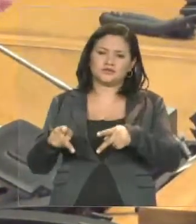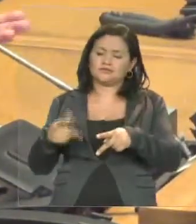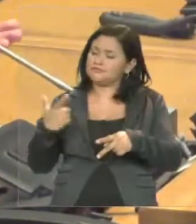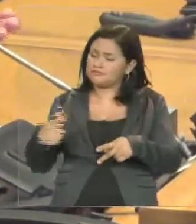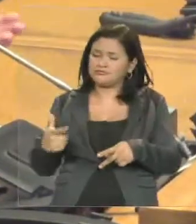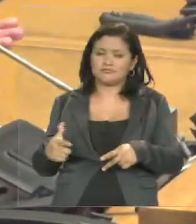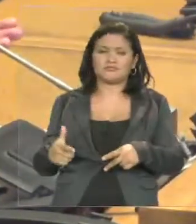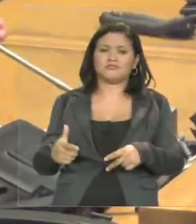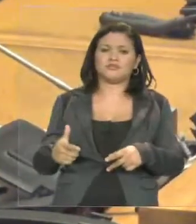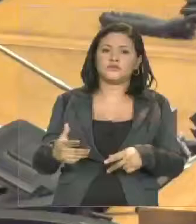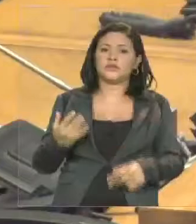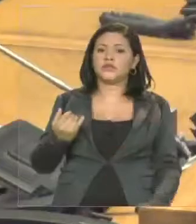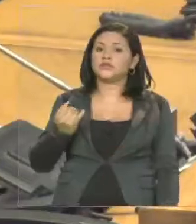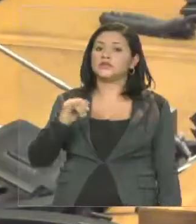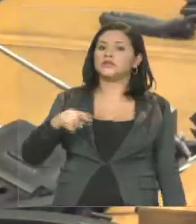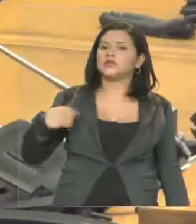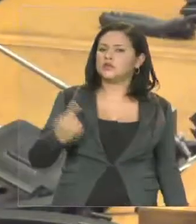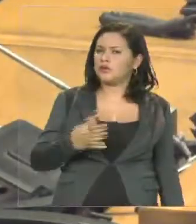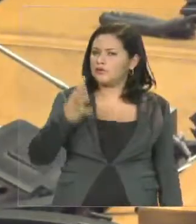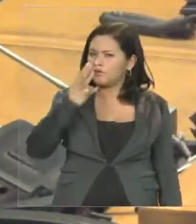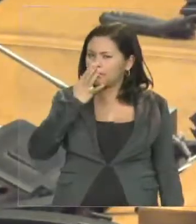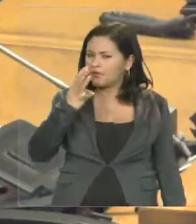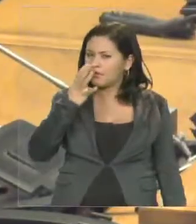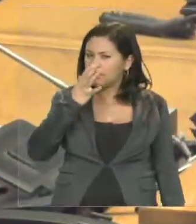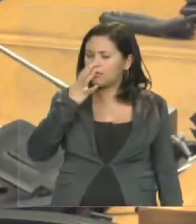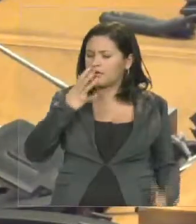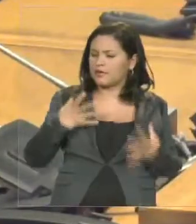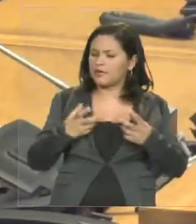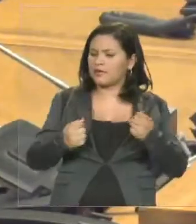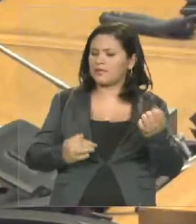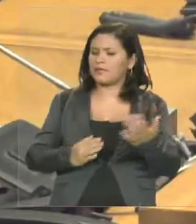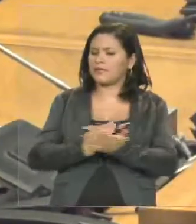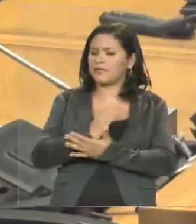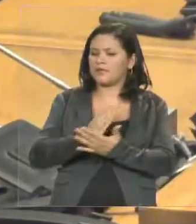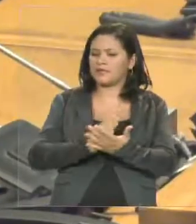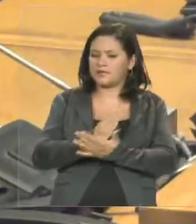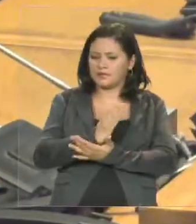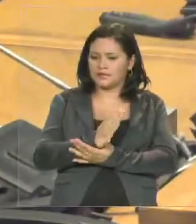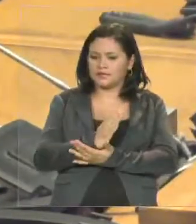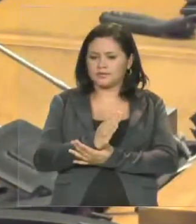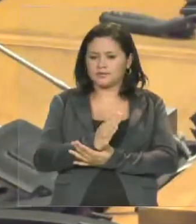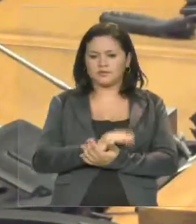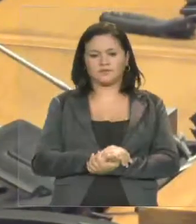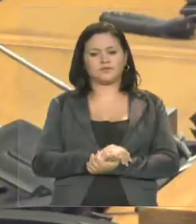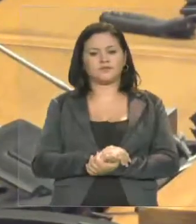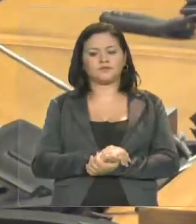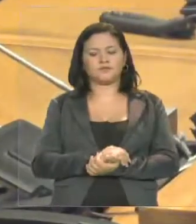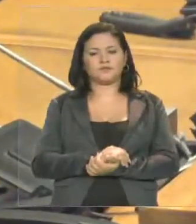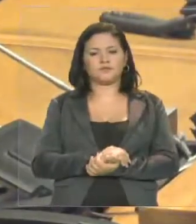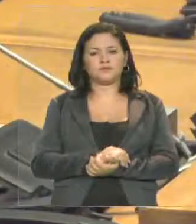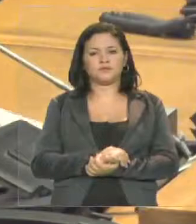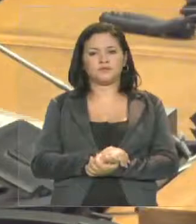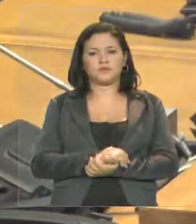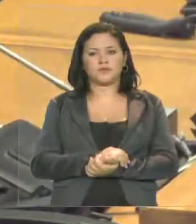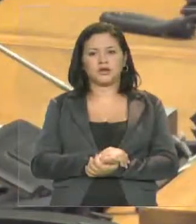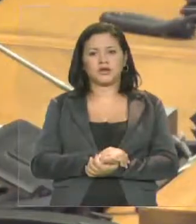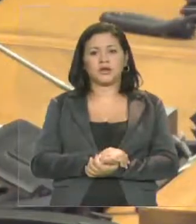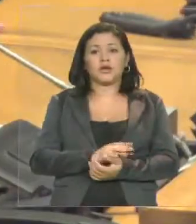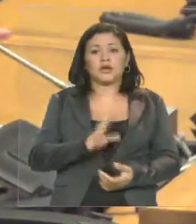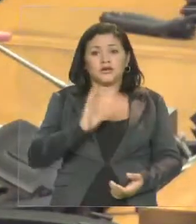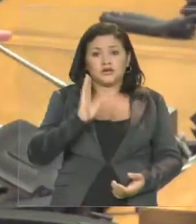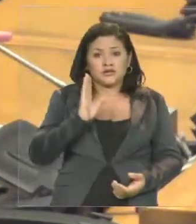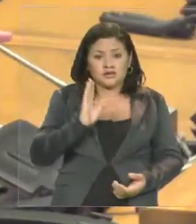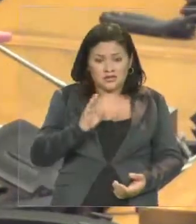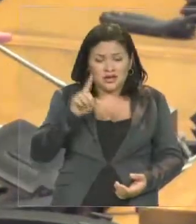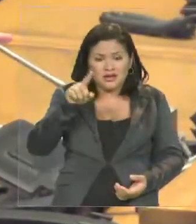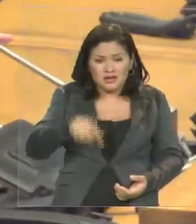Inclusive, se formos apreciar a aprovação, de acordo com as últimas pesquisas do governo Temer, ele já é o presidente mais impopular da